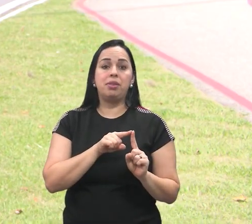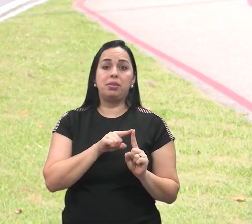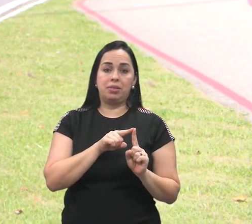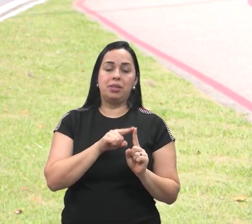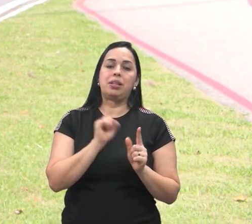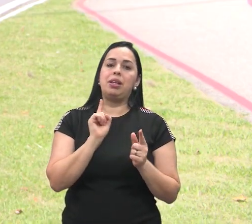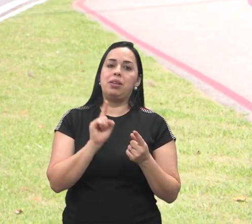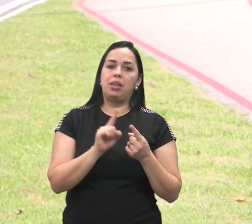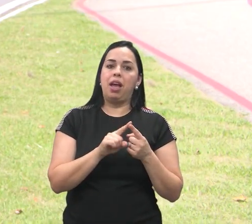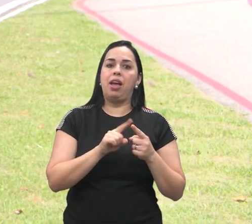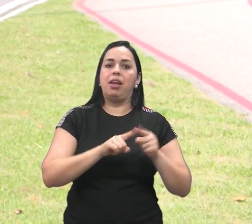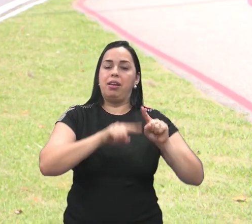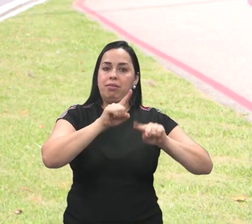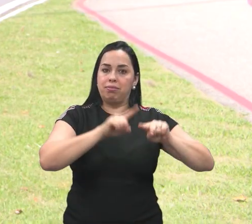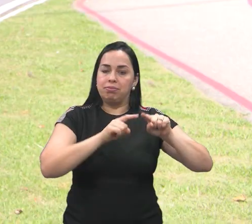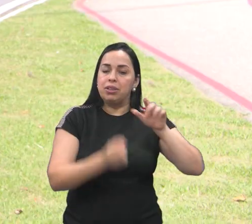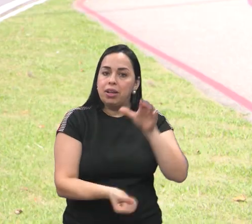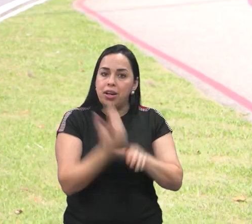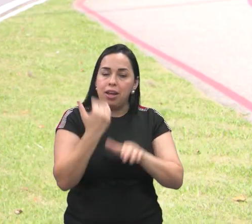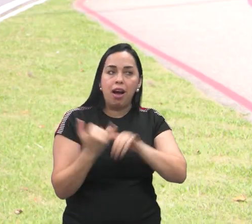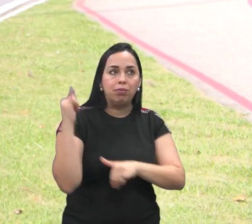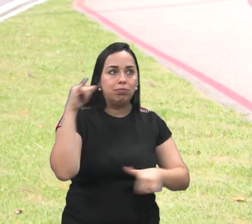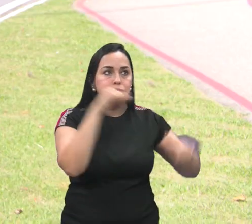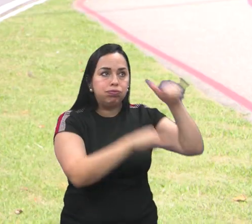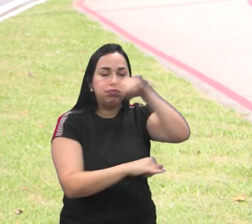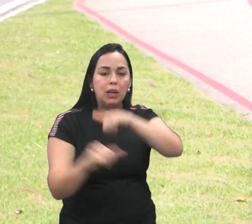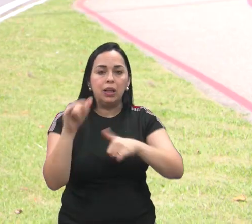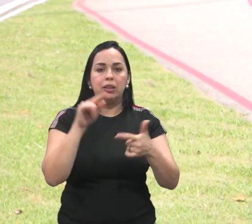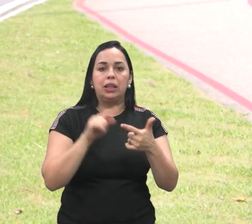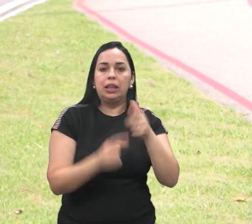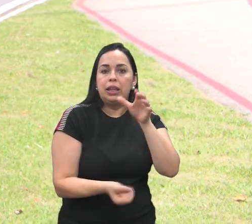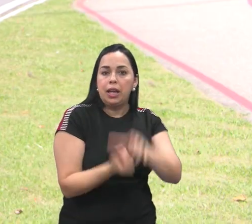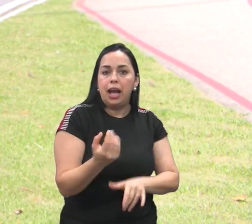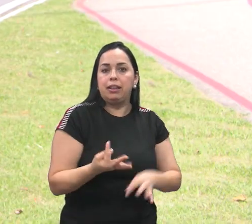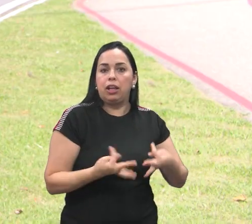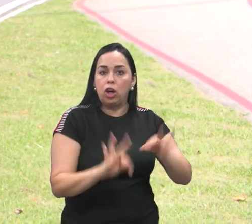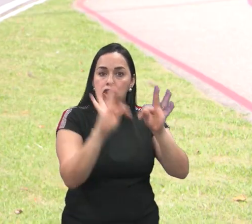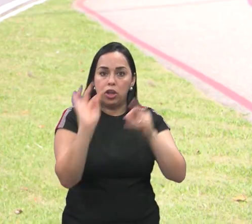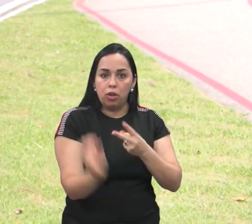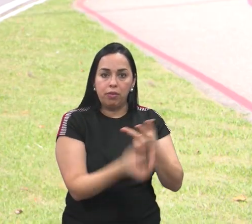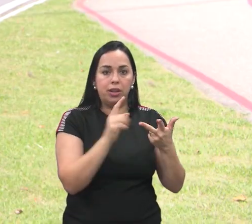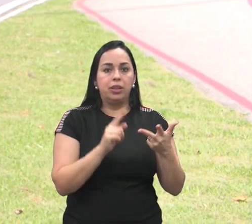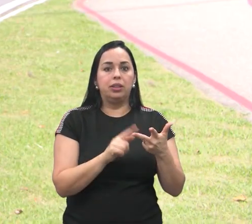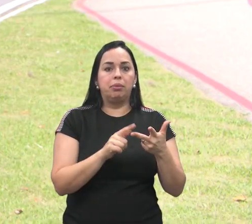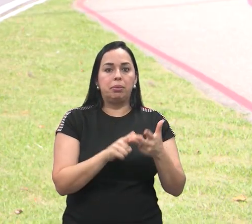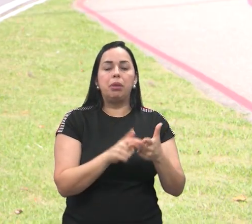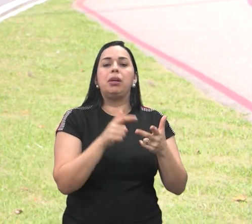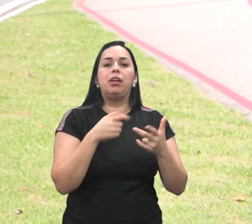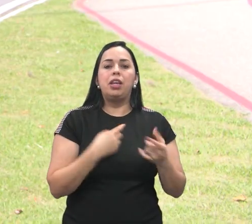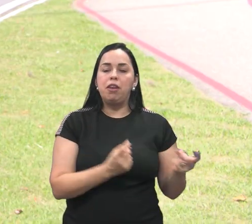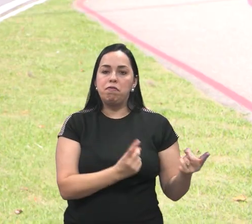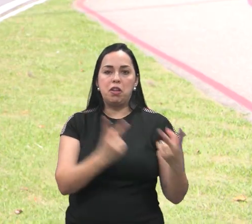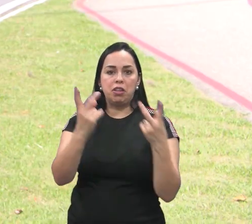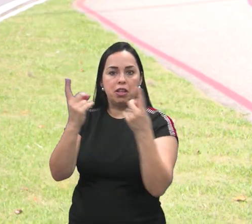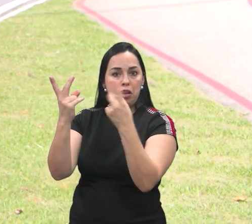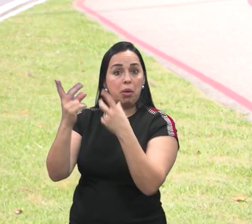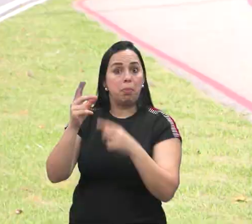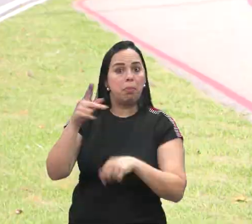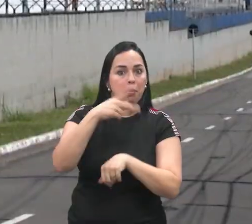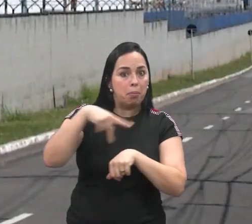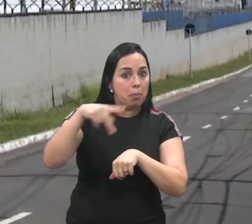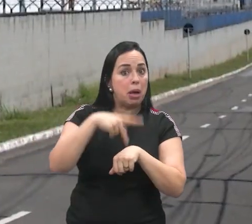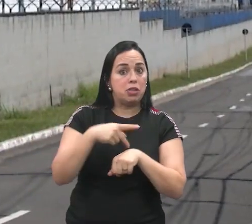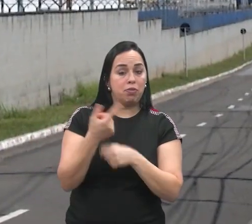objetivos deste investimento são a produção de aeronaves, o desenvolvimento de tecnologias e a expansão do mercado